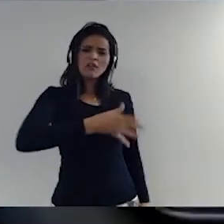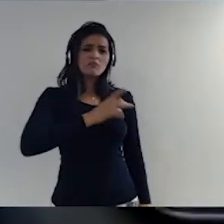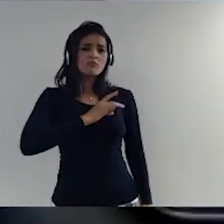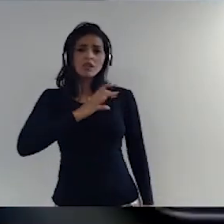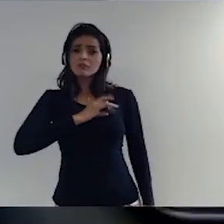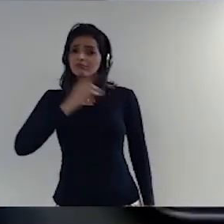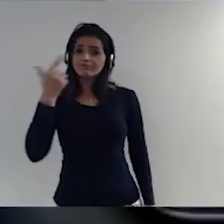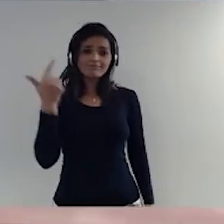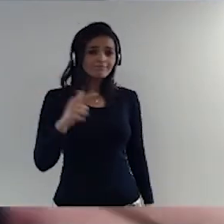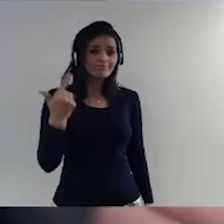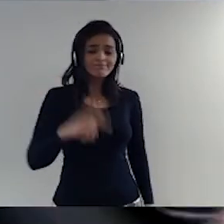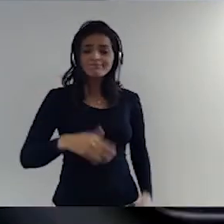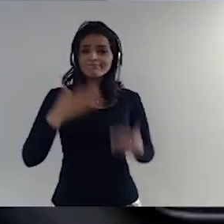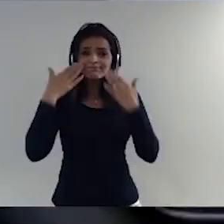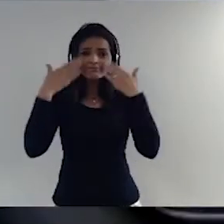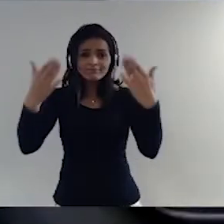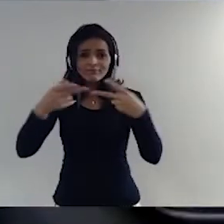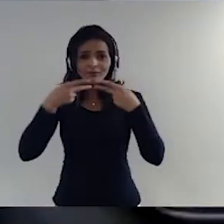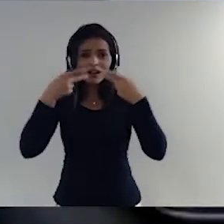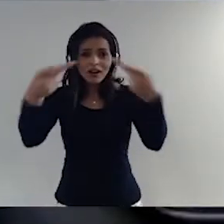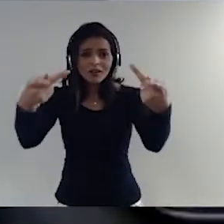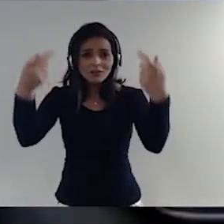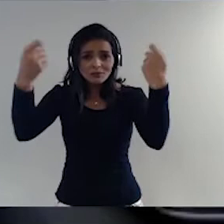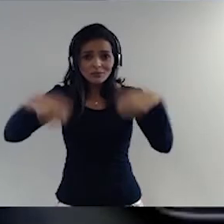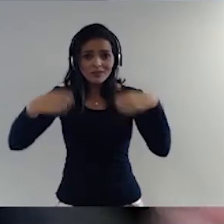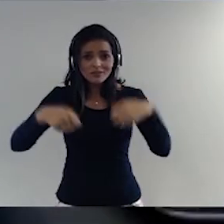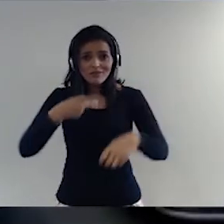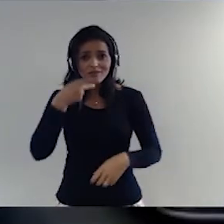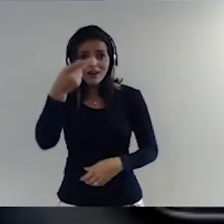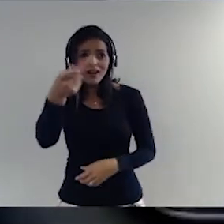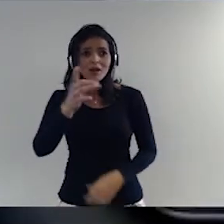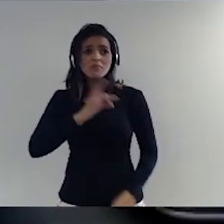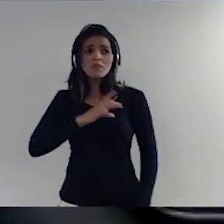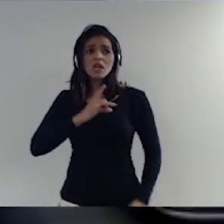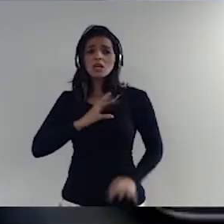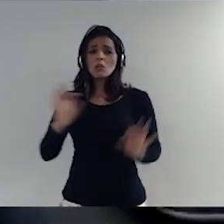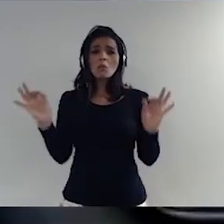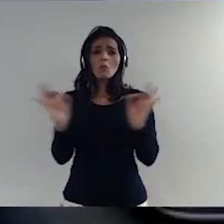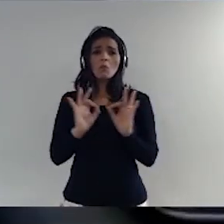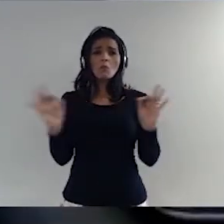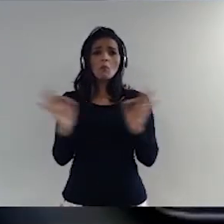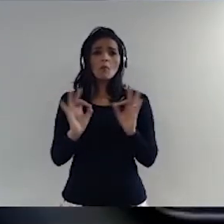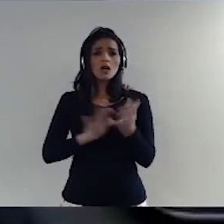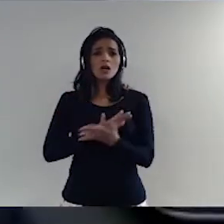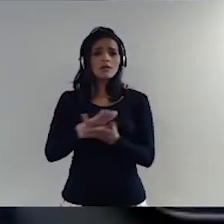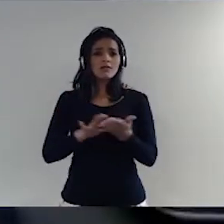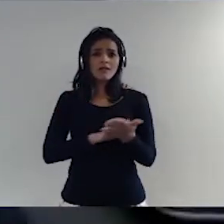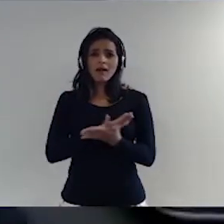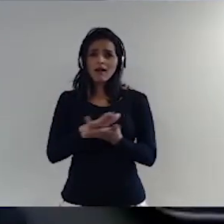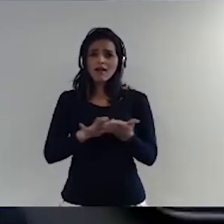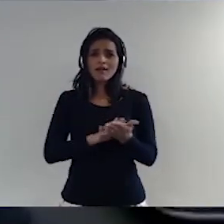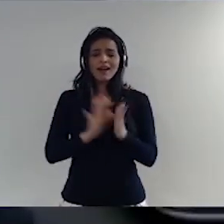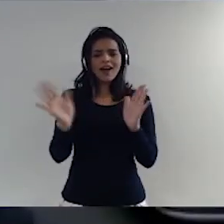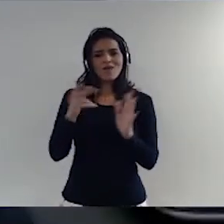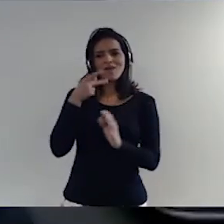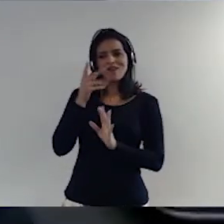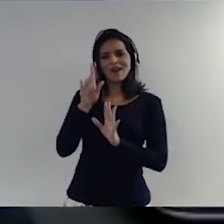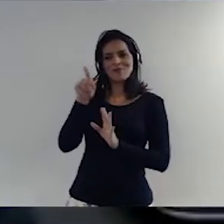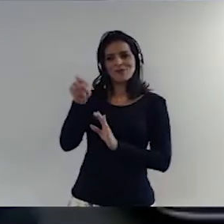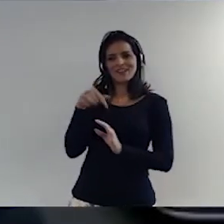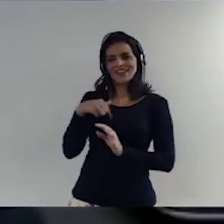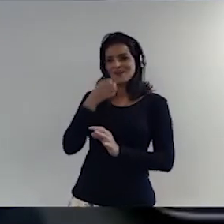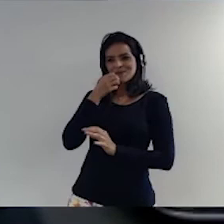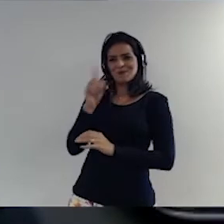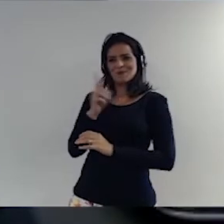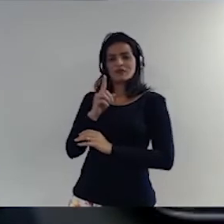destemor, falando o que precisa ser dito, sem medo ou receio de desagradar a quem quer que seja, eu gostaria